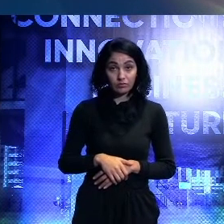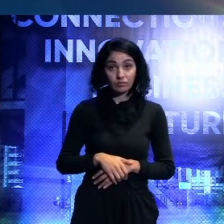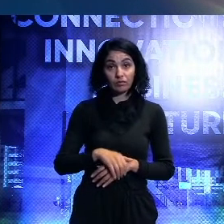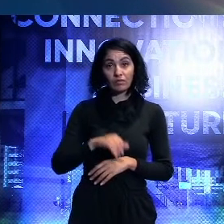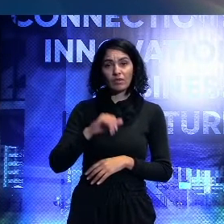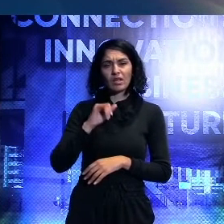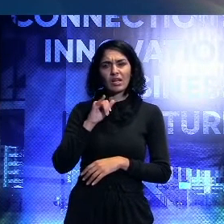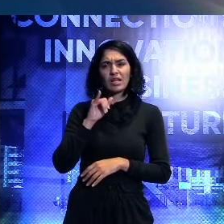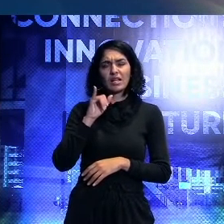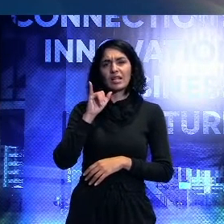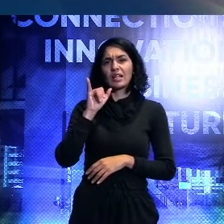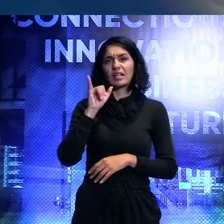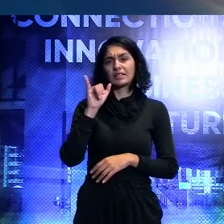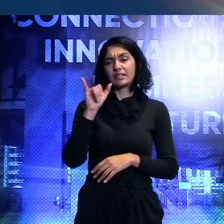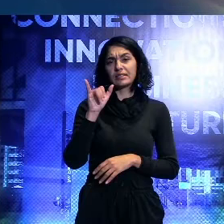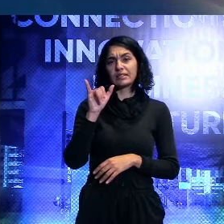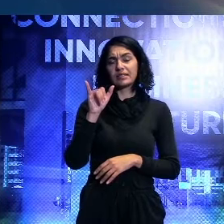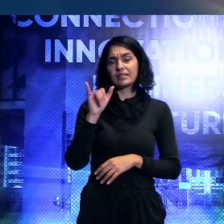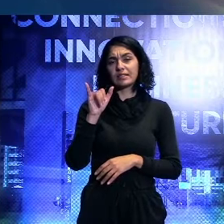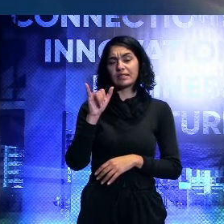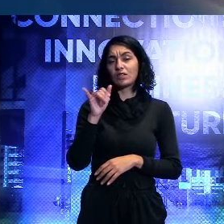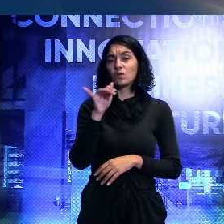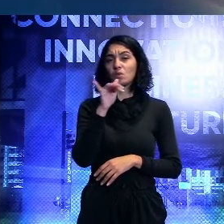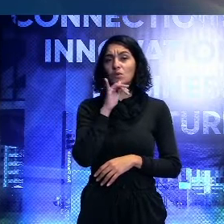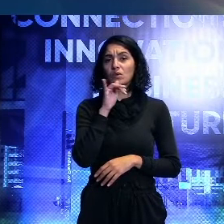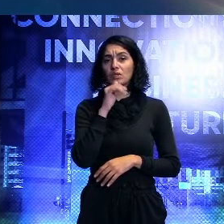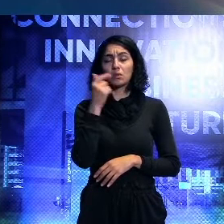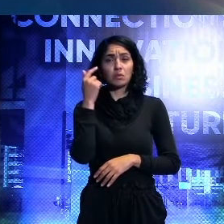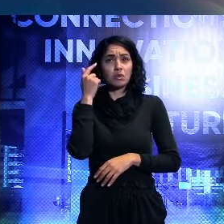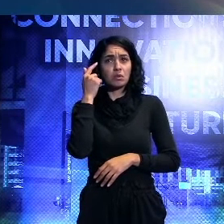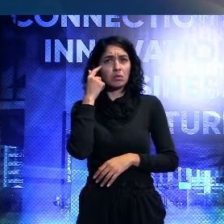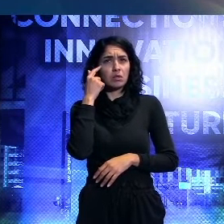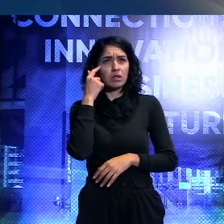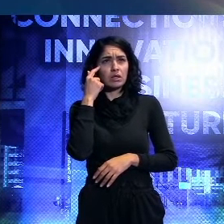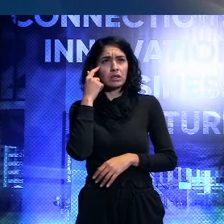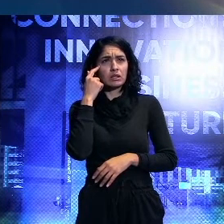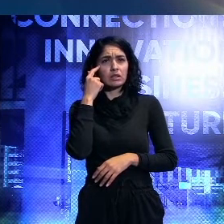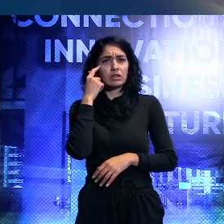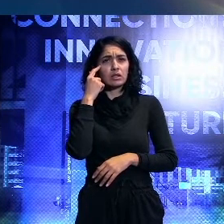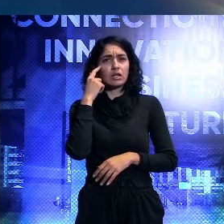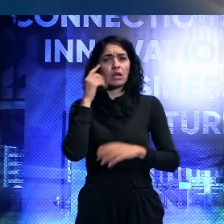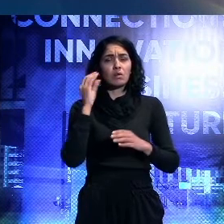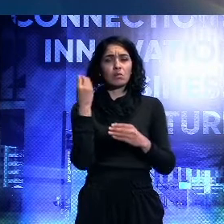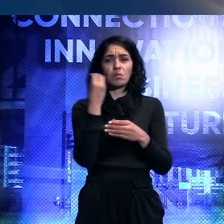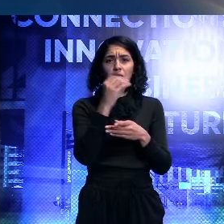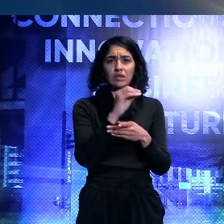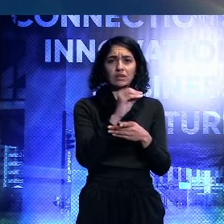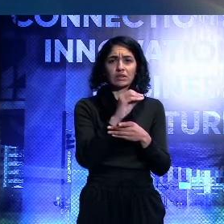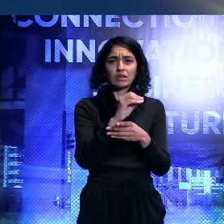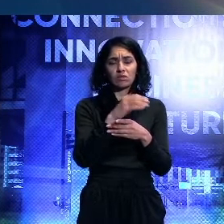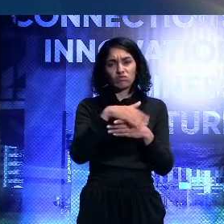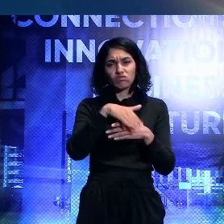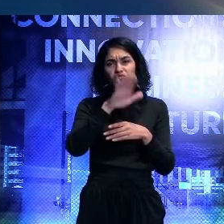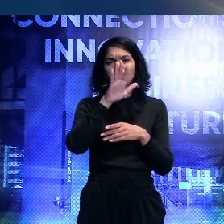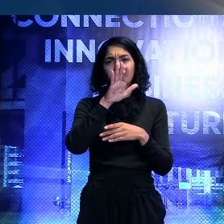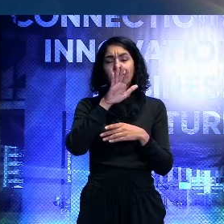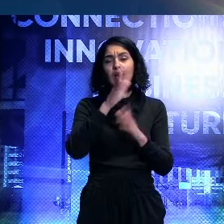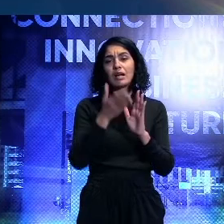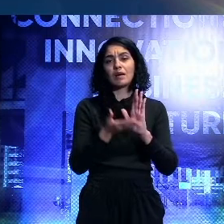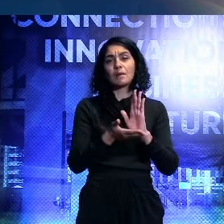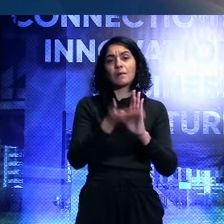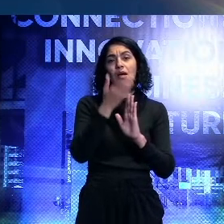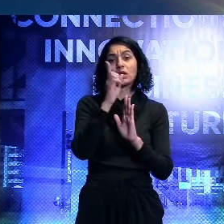indisponível? E se a latência da minha aplicação aumentar em 300 milissegundos, ela aumentar para 1